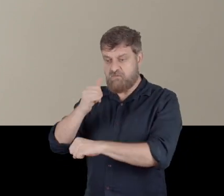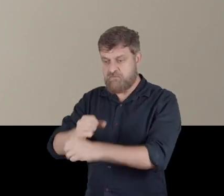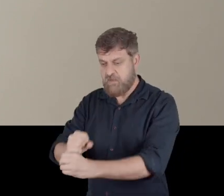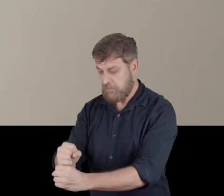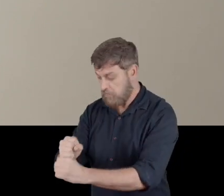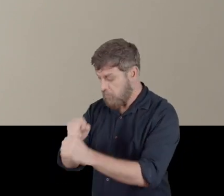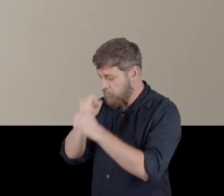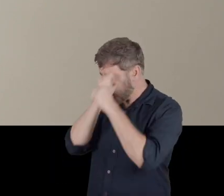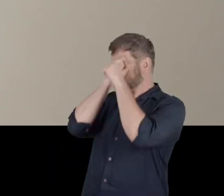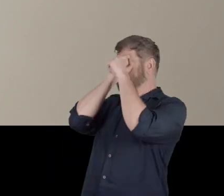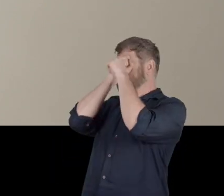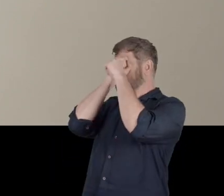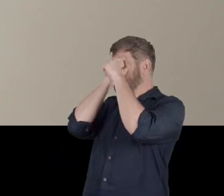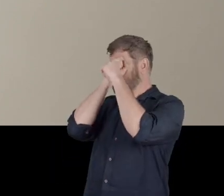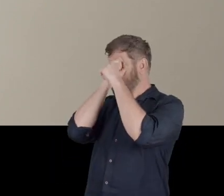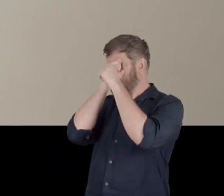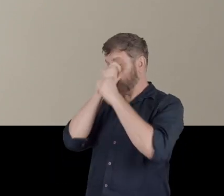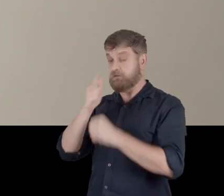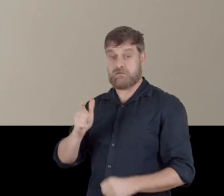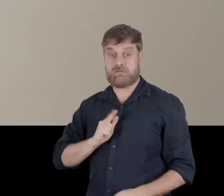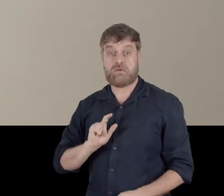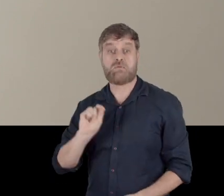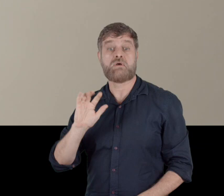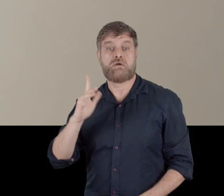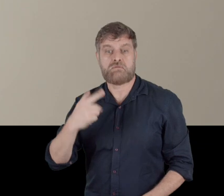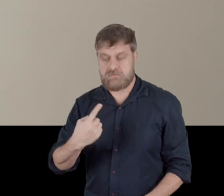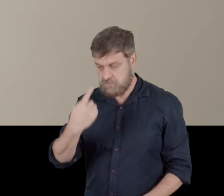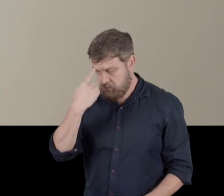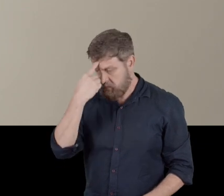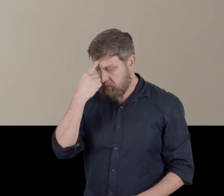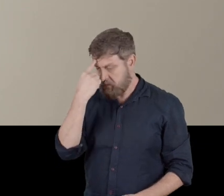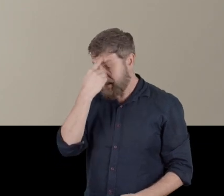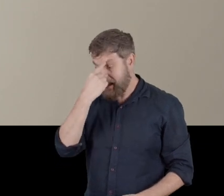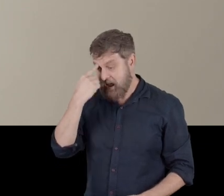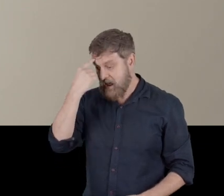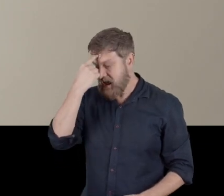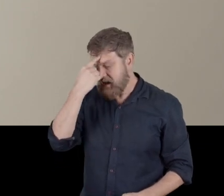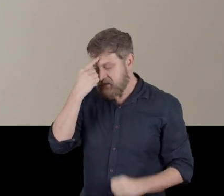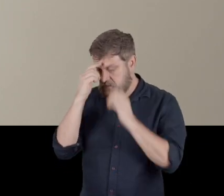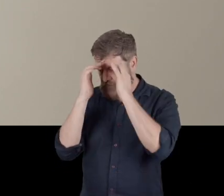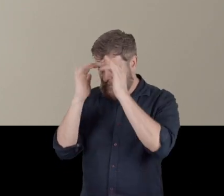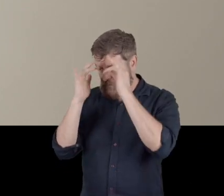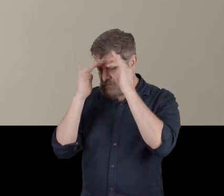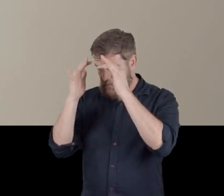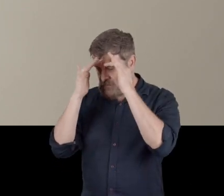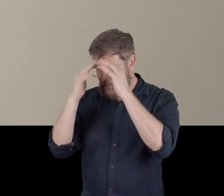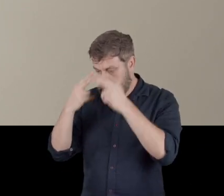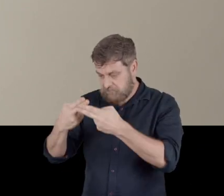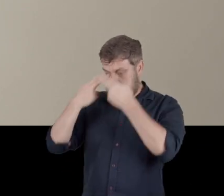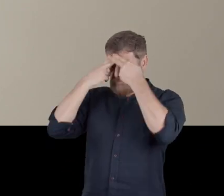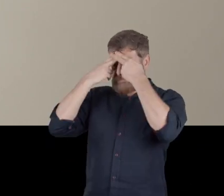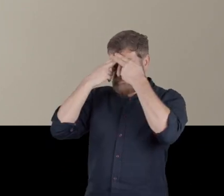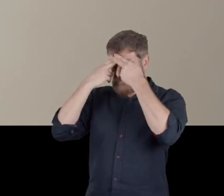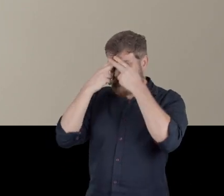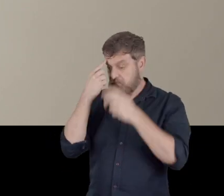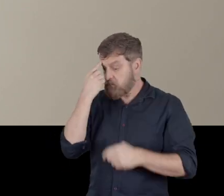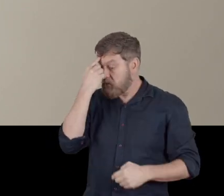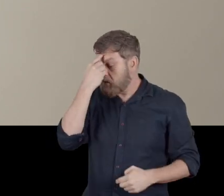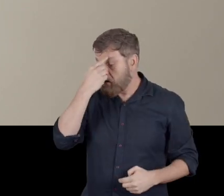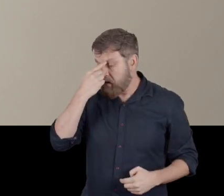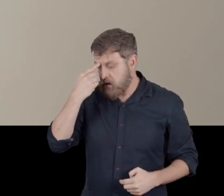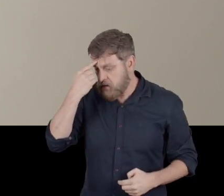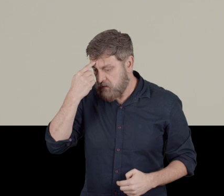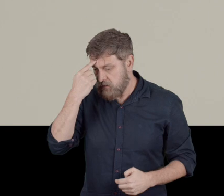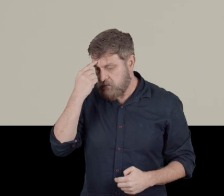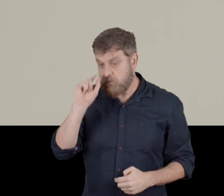ferro atravessou a órbita dele, o crânio, e ele teve uma lesão numa região de córtex frontal e pré-frontal, que é uma parte da frente do